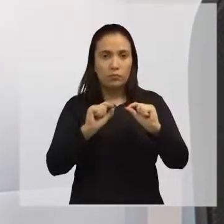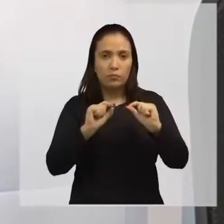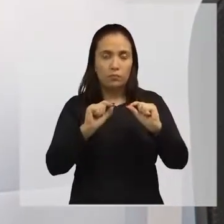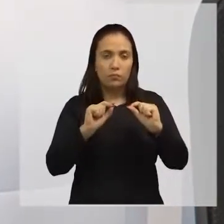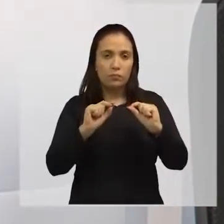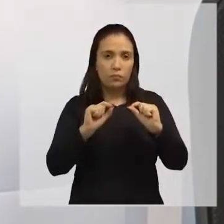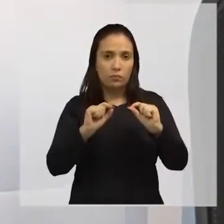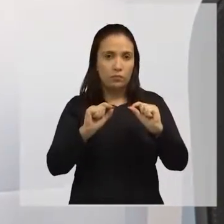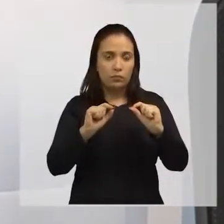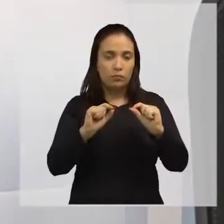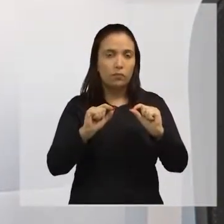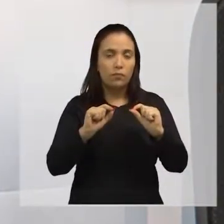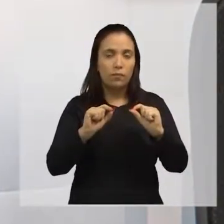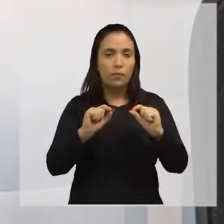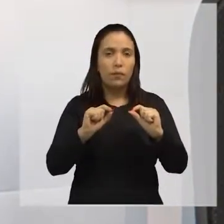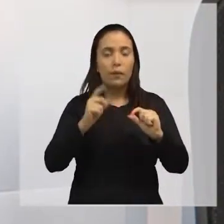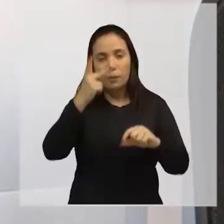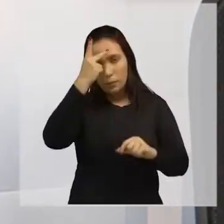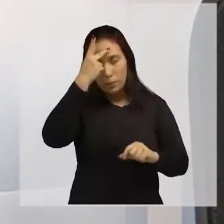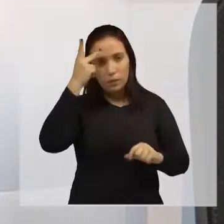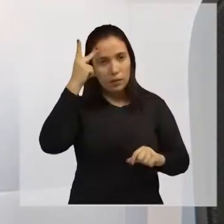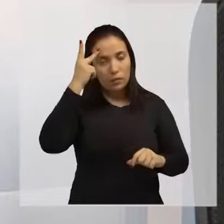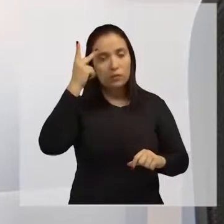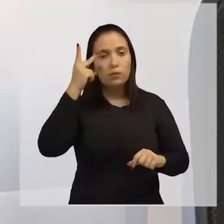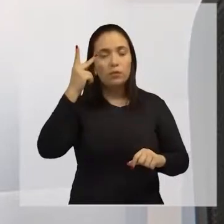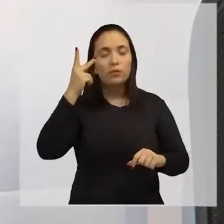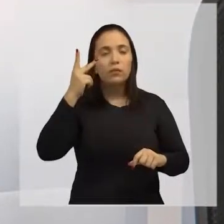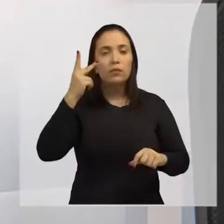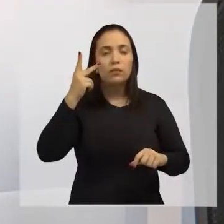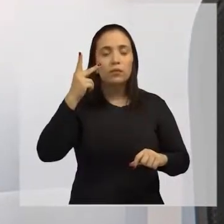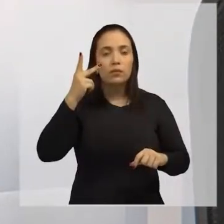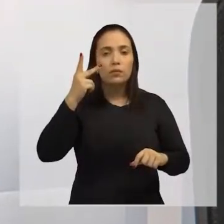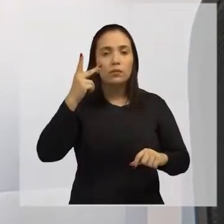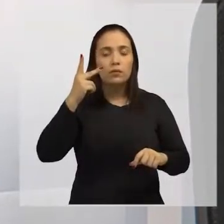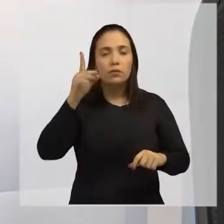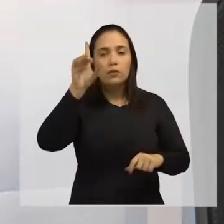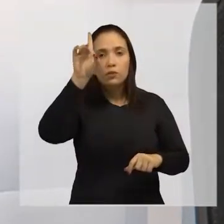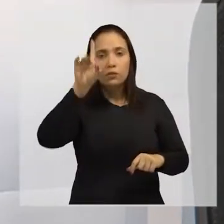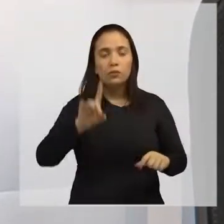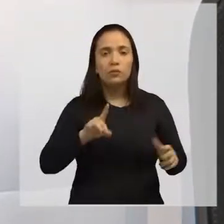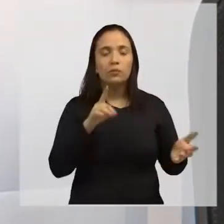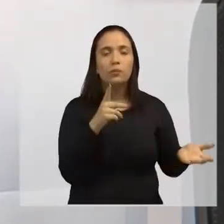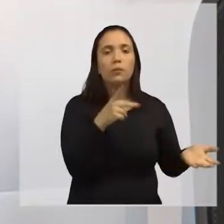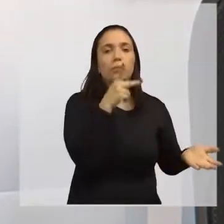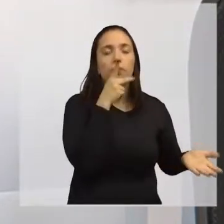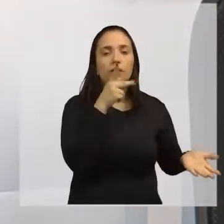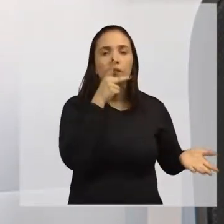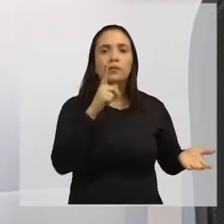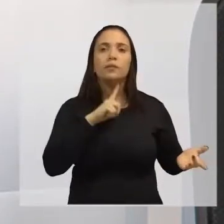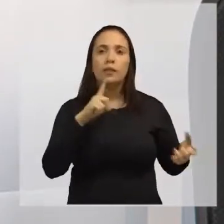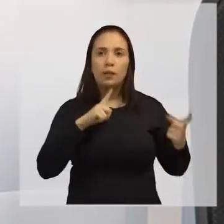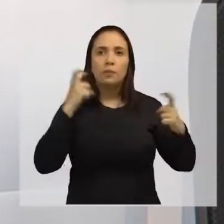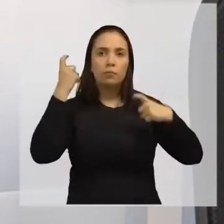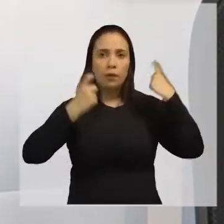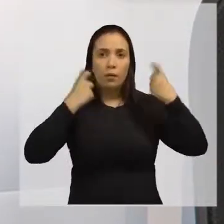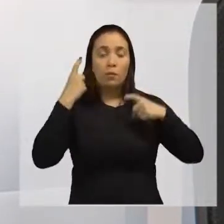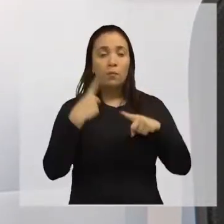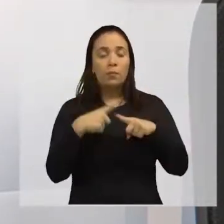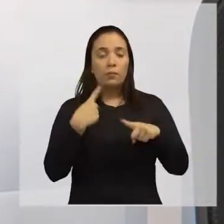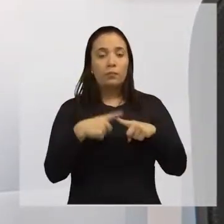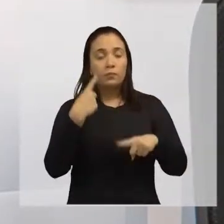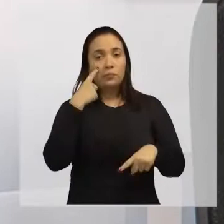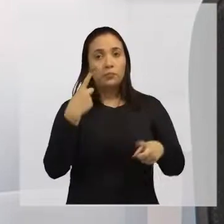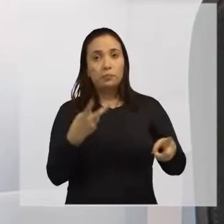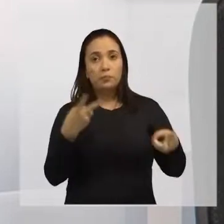principalmente os núcleos de dirigentes partidários estão preocupados, porque notaram uma coisa interessante.